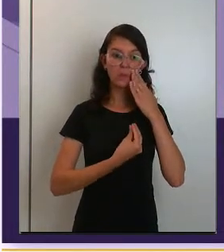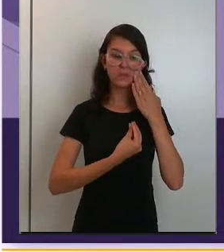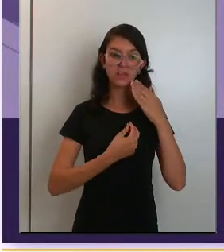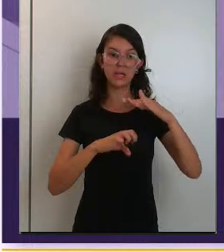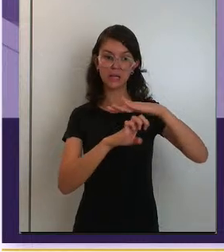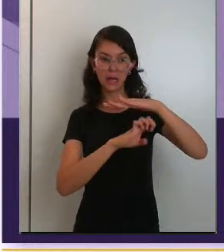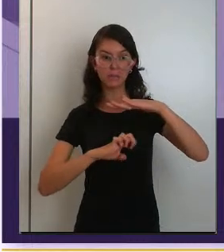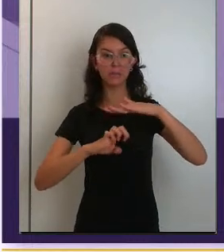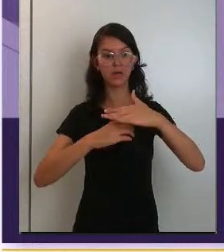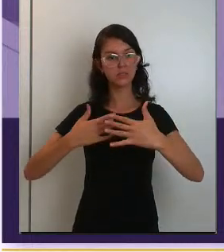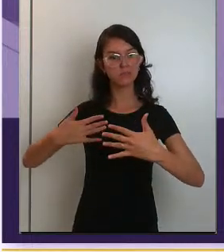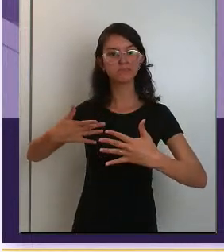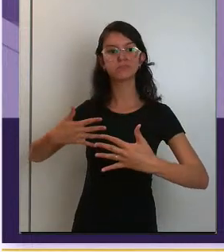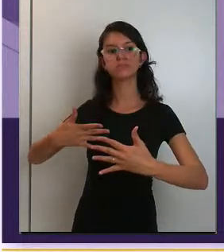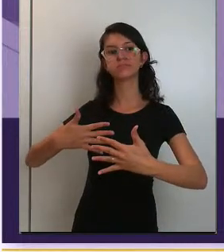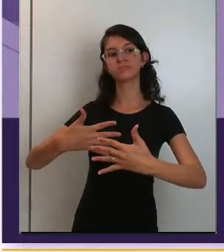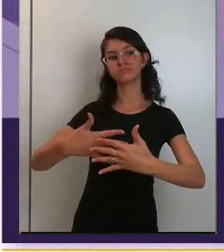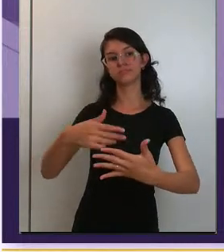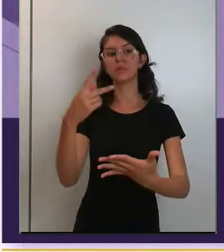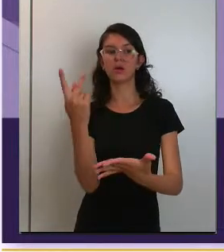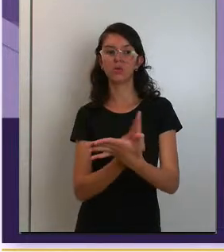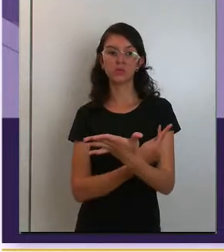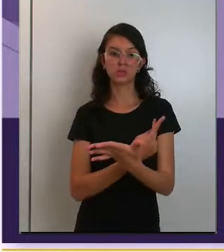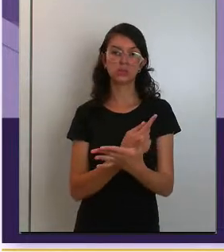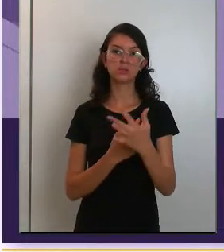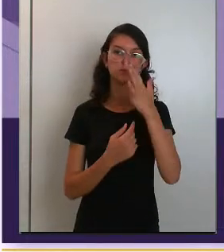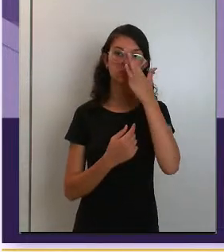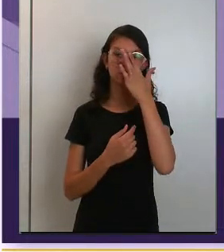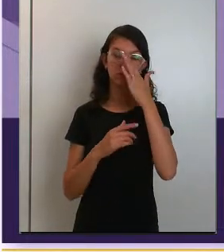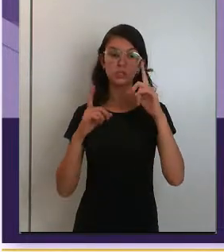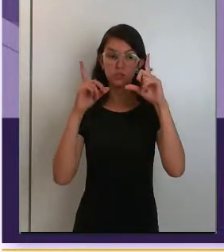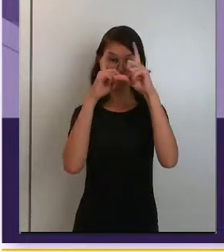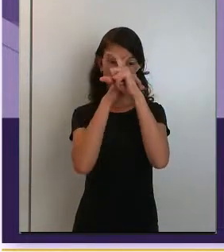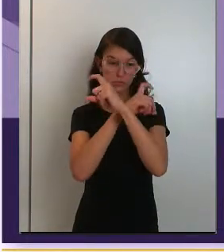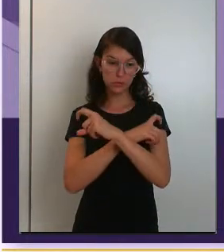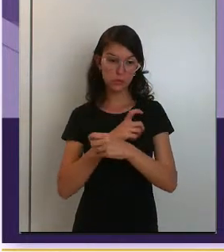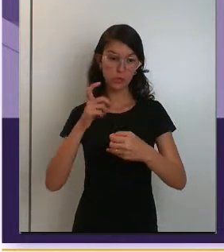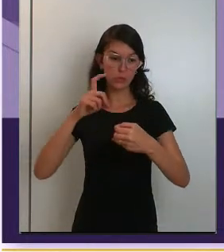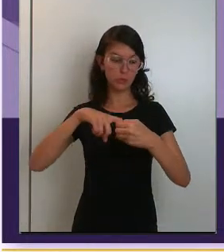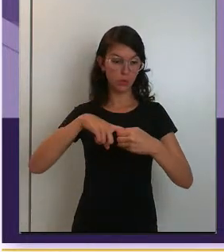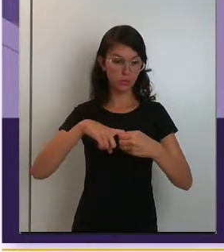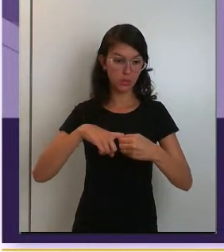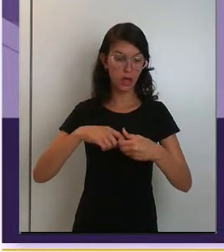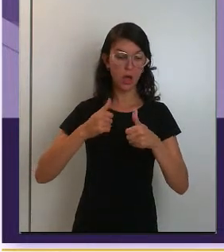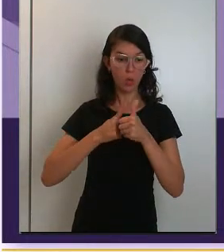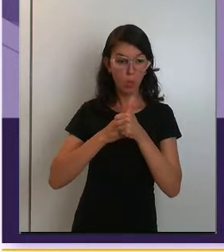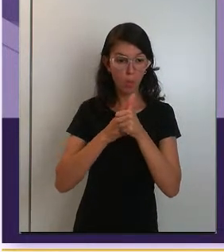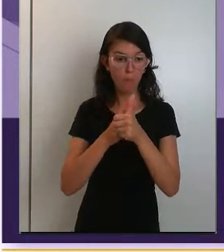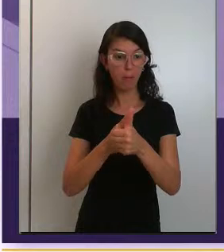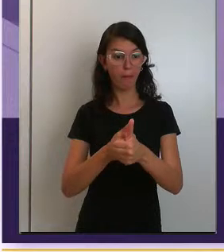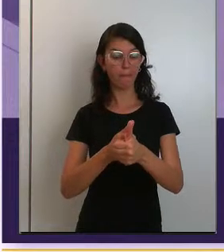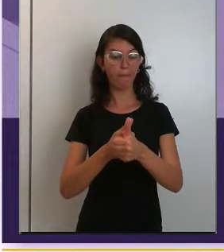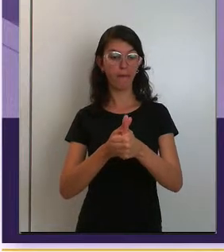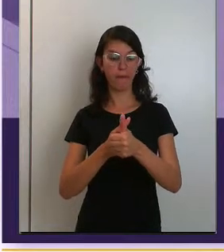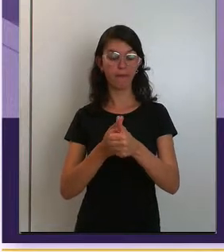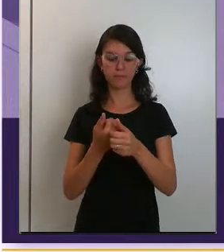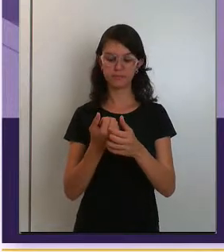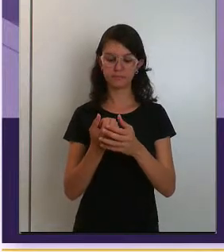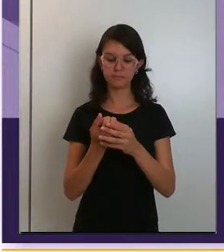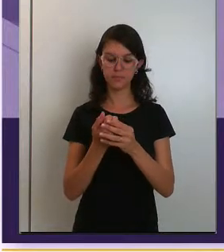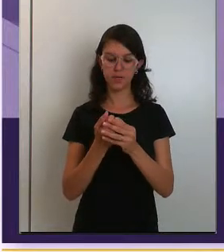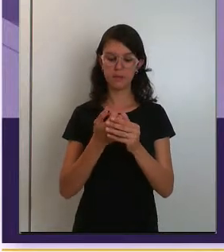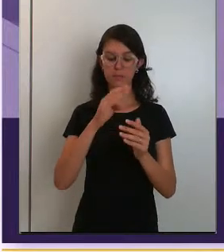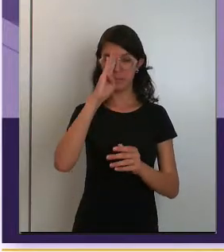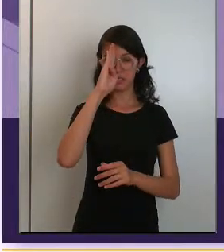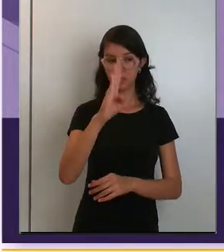continua andando, ela continua acontecendo. E é muito difícil retornar desse tempo, acompanhar novamente esse ritmo, principalmente para as mulheres